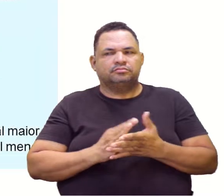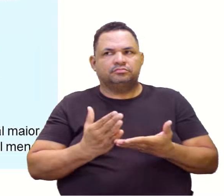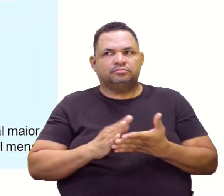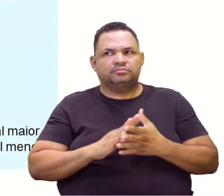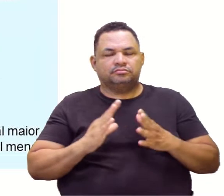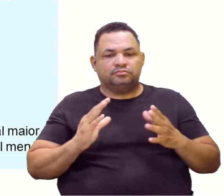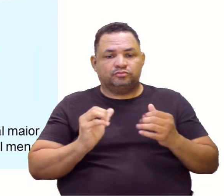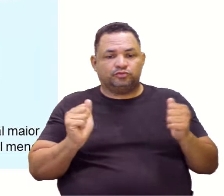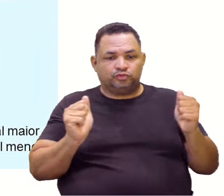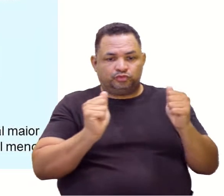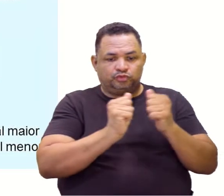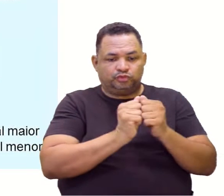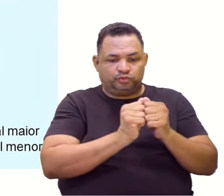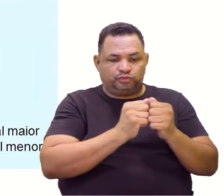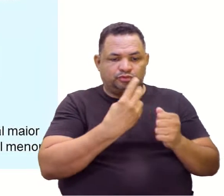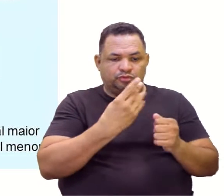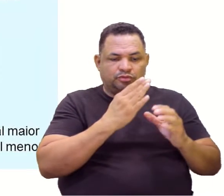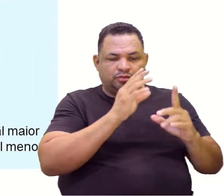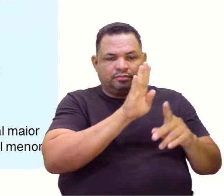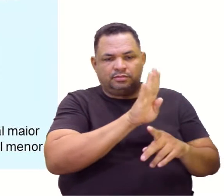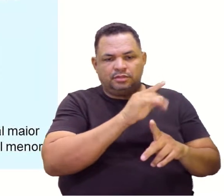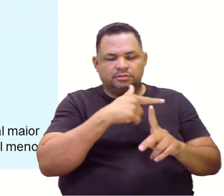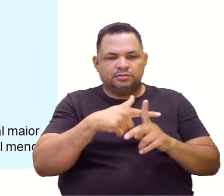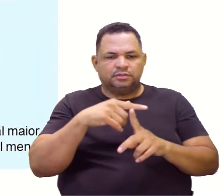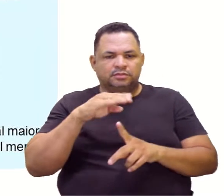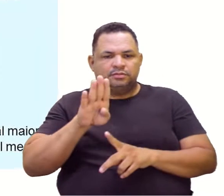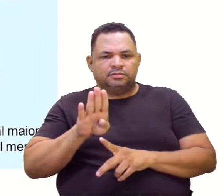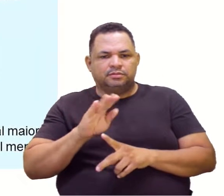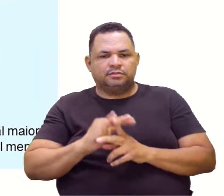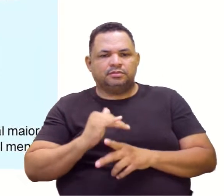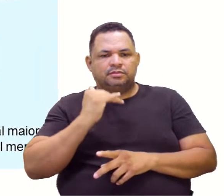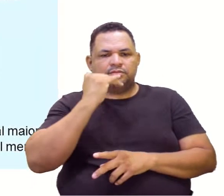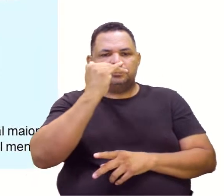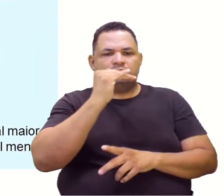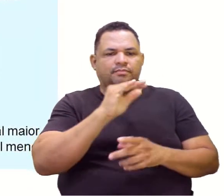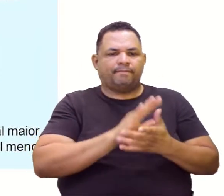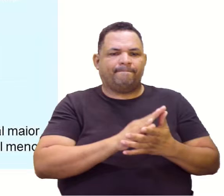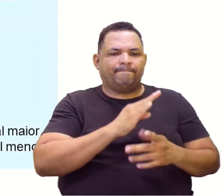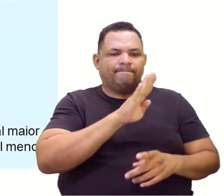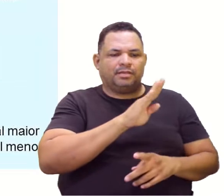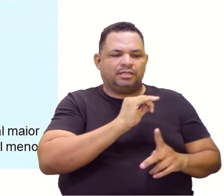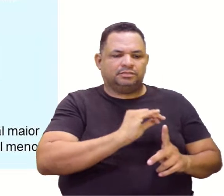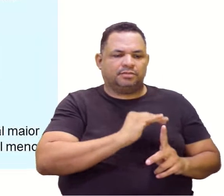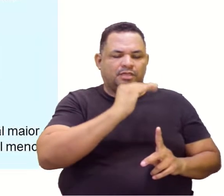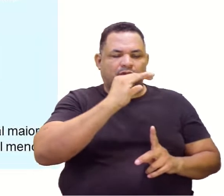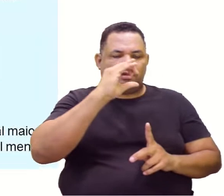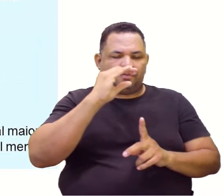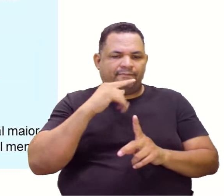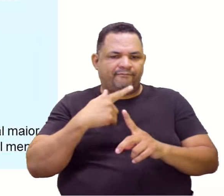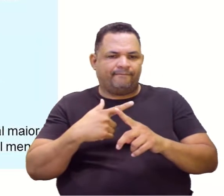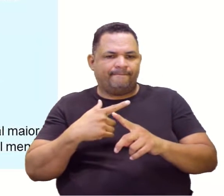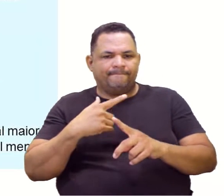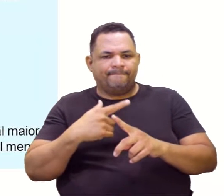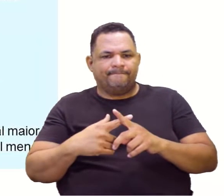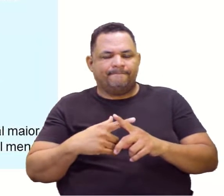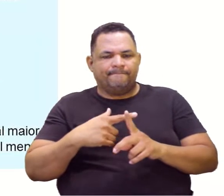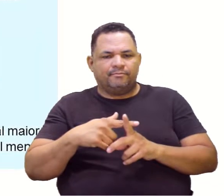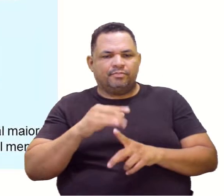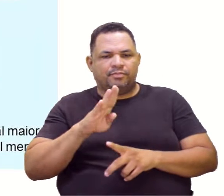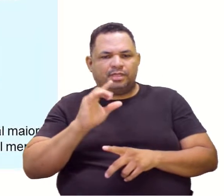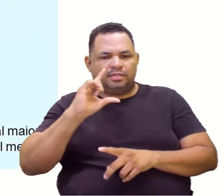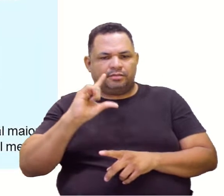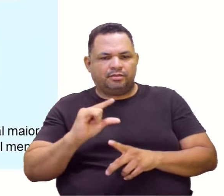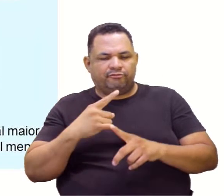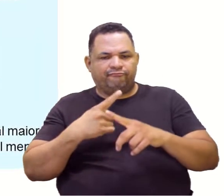Soma as bases. Isso, soma as 2 bases. Aí que é chamado de base maior. Mais a base menor, vezes a altura. Beleza, até aí